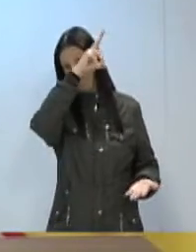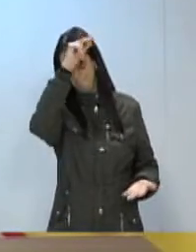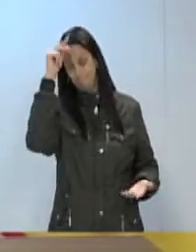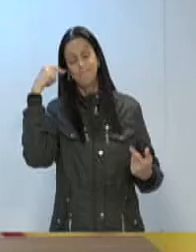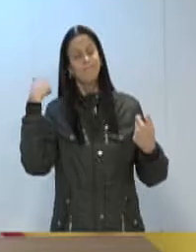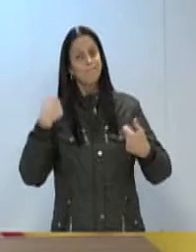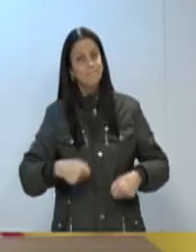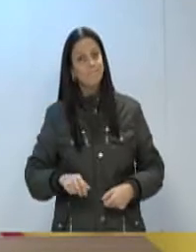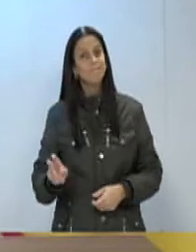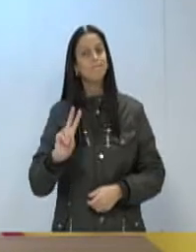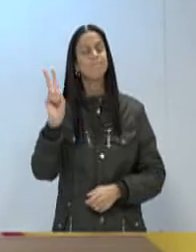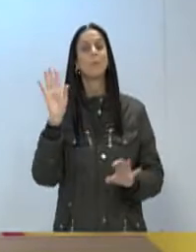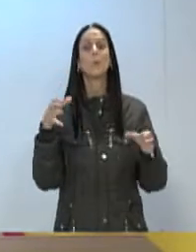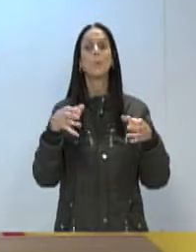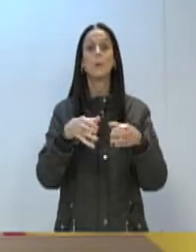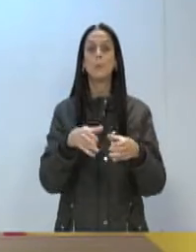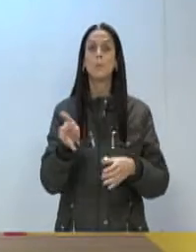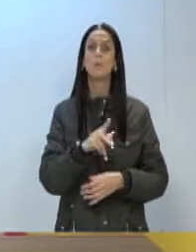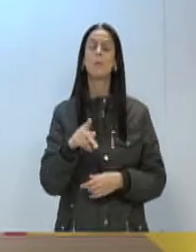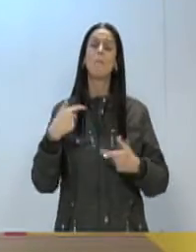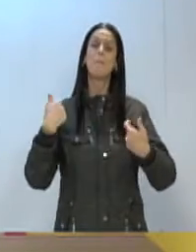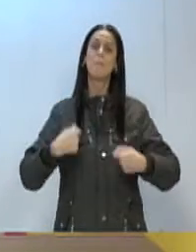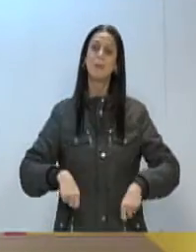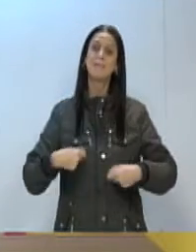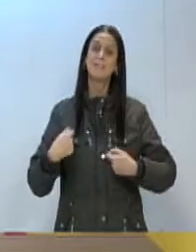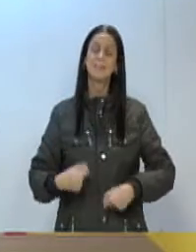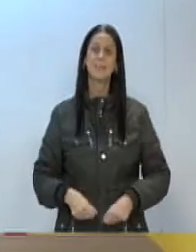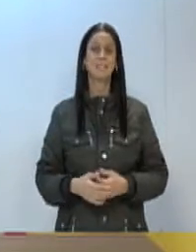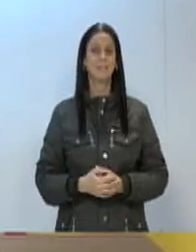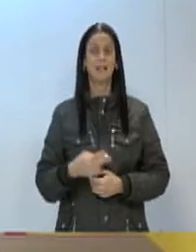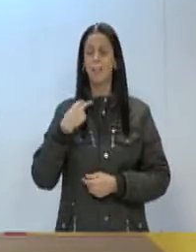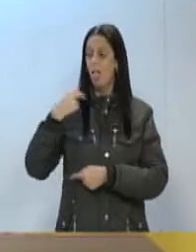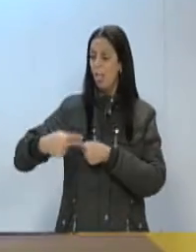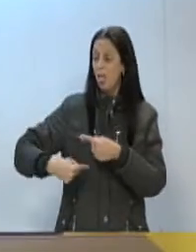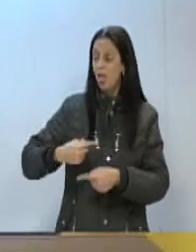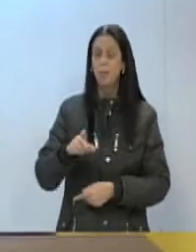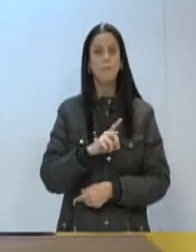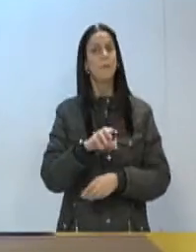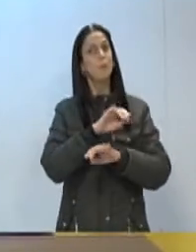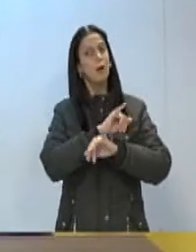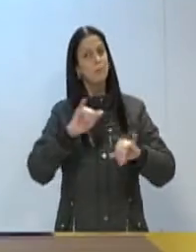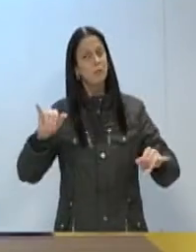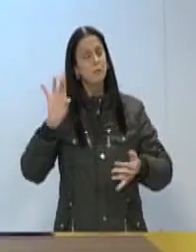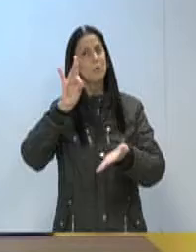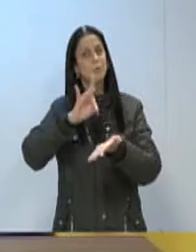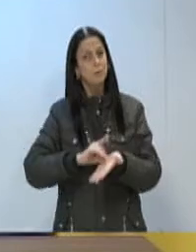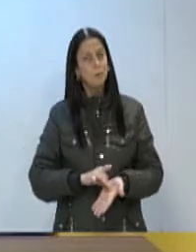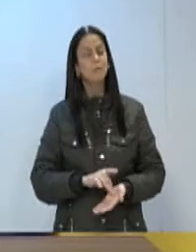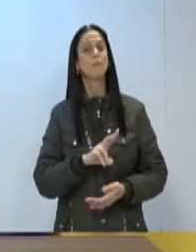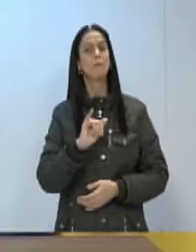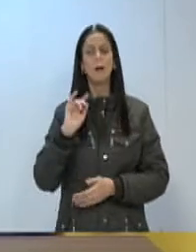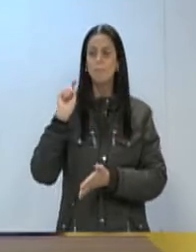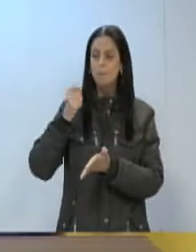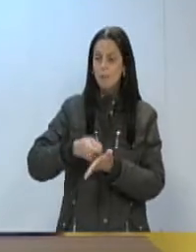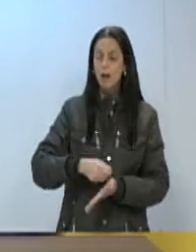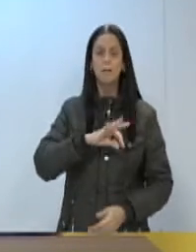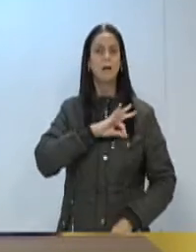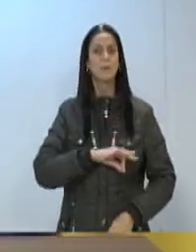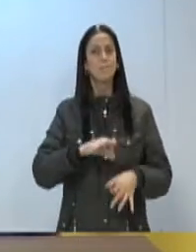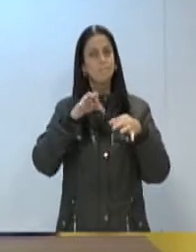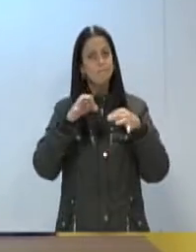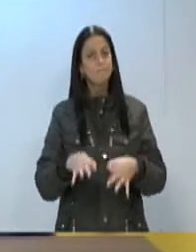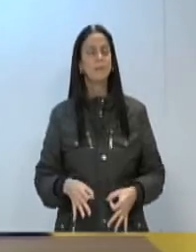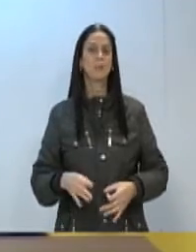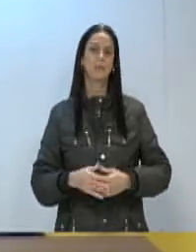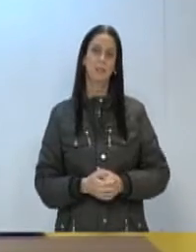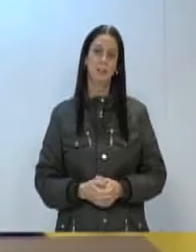aqui do nosso município passou da hora de fazer um comunicado oficial dizer nós vamos pagar o piso nós